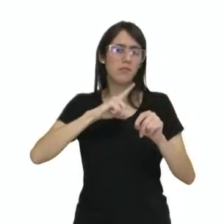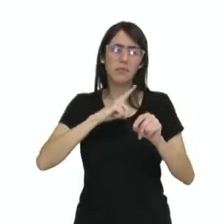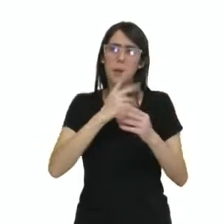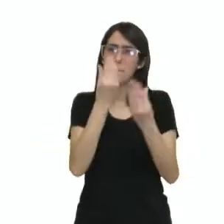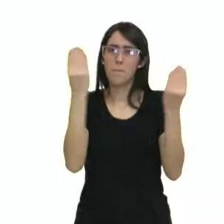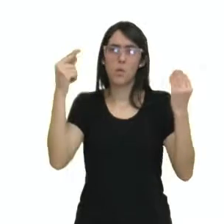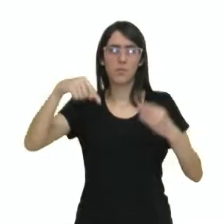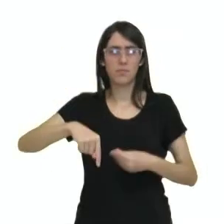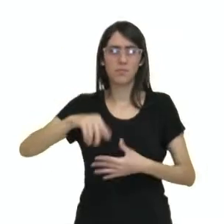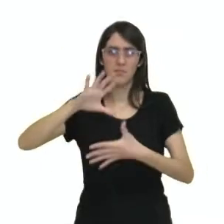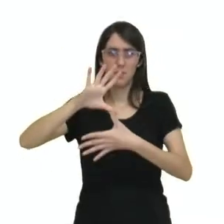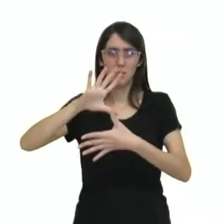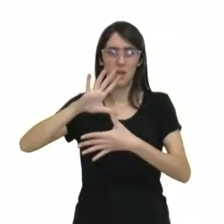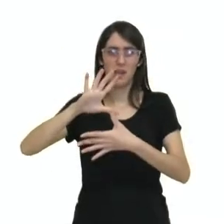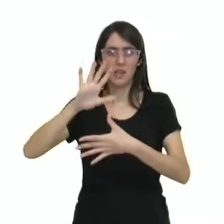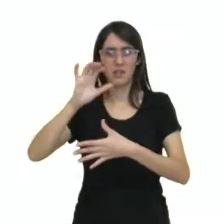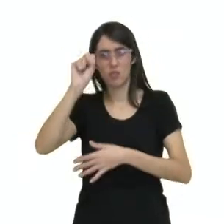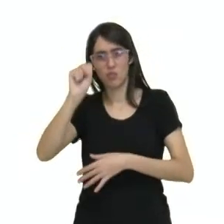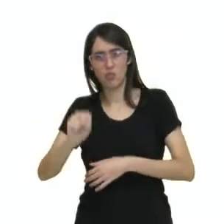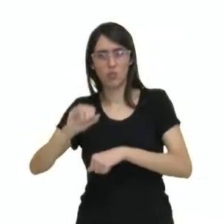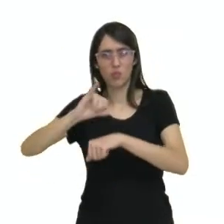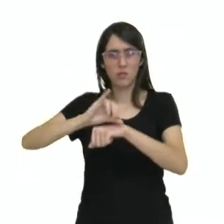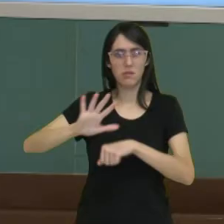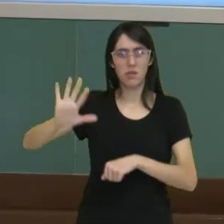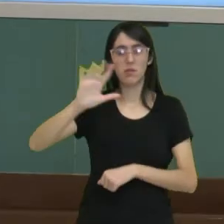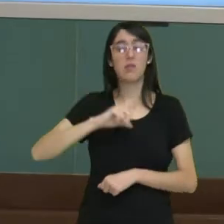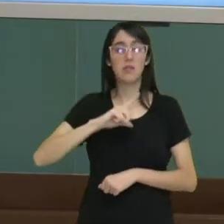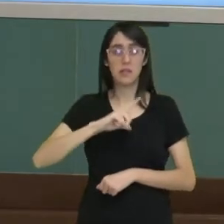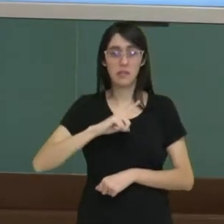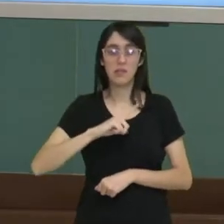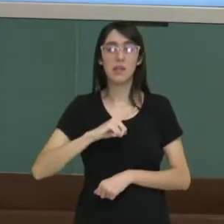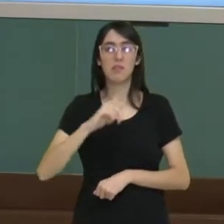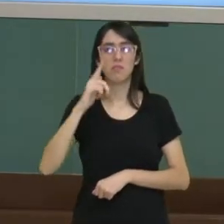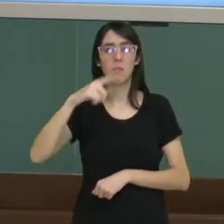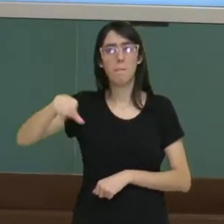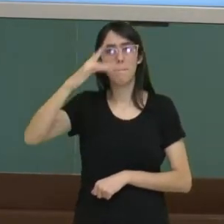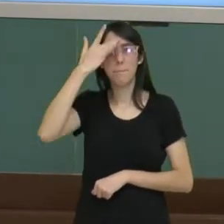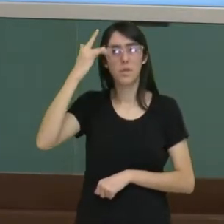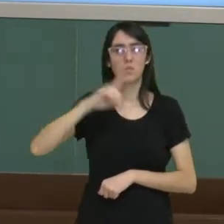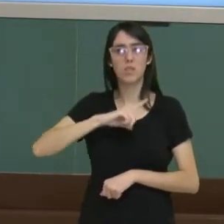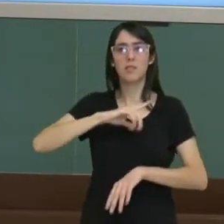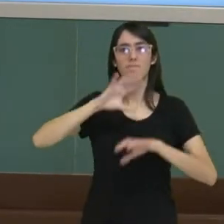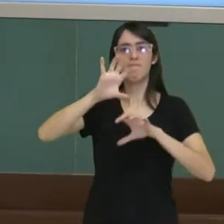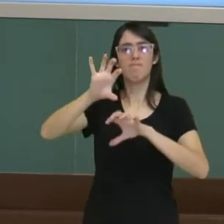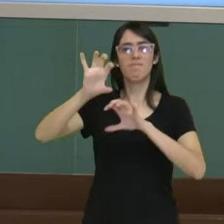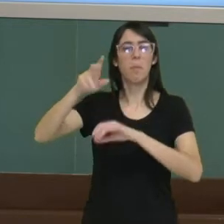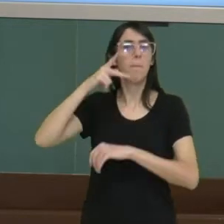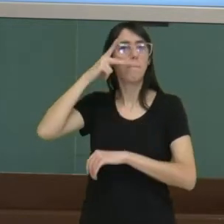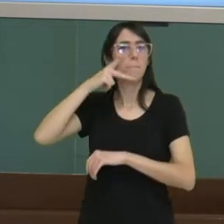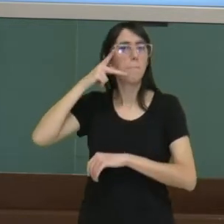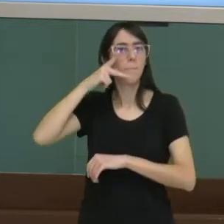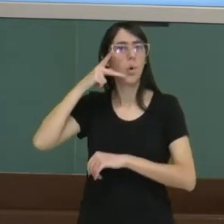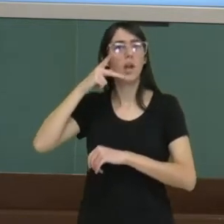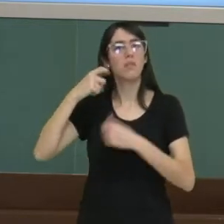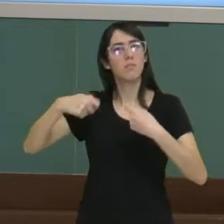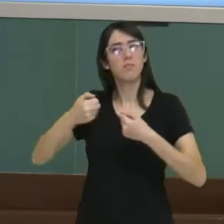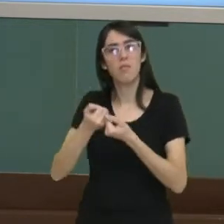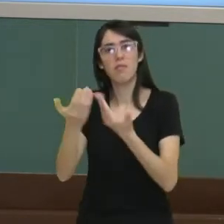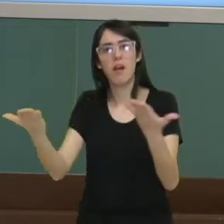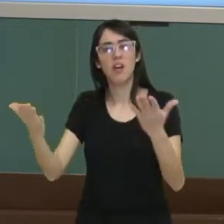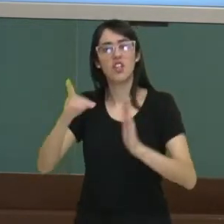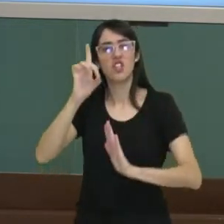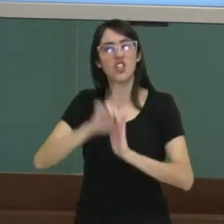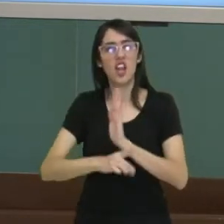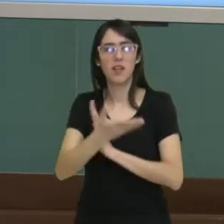Latina, né? Essas pessoas vão ser influenciadas por essa política populista, de trazer direitos ao povo, para que o